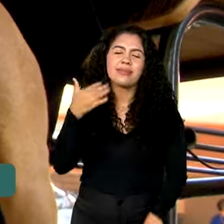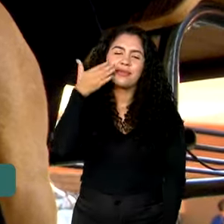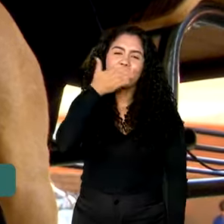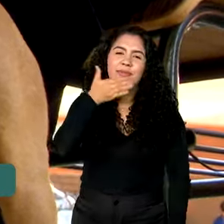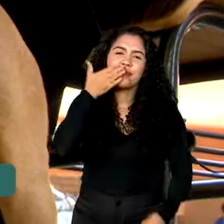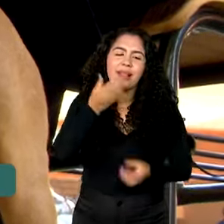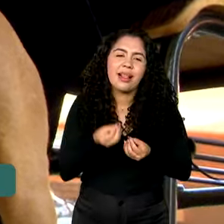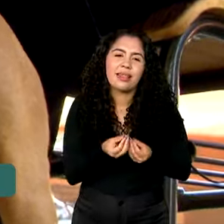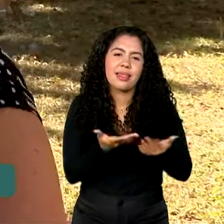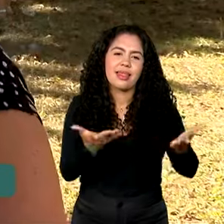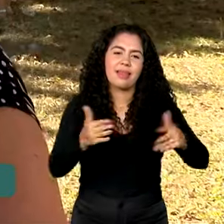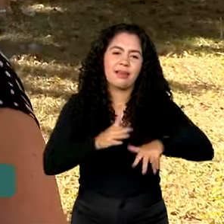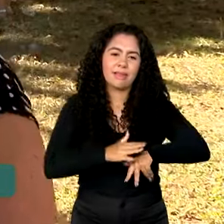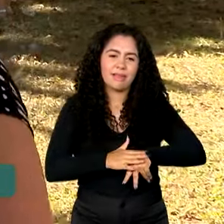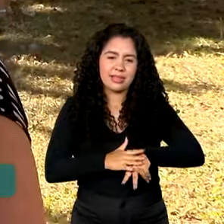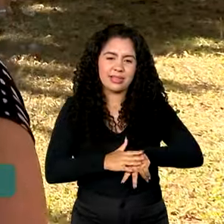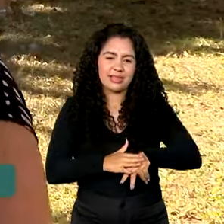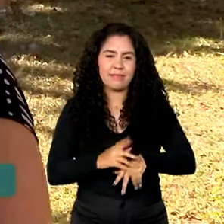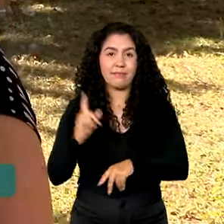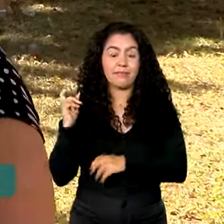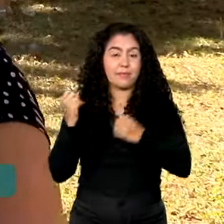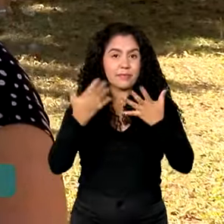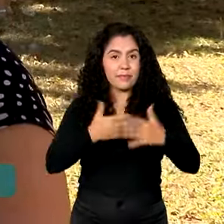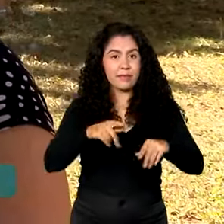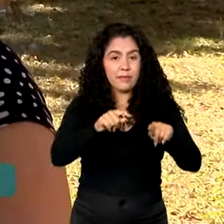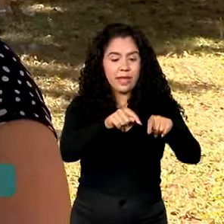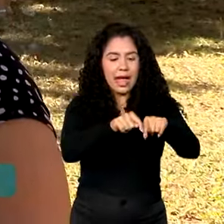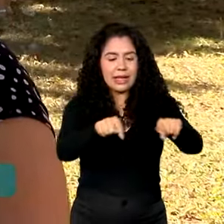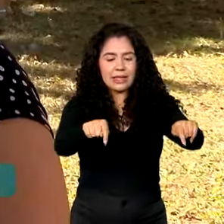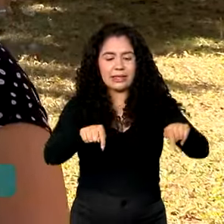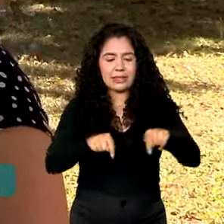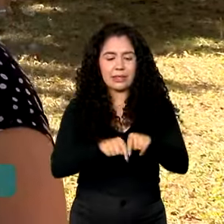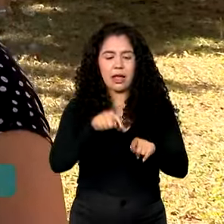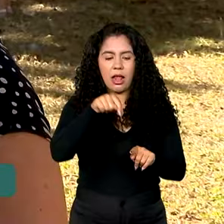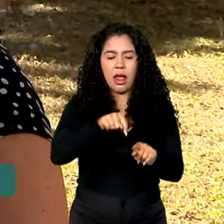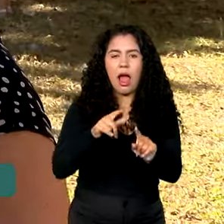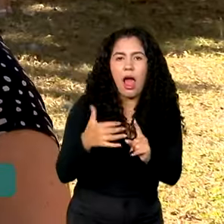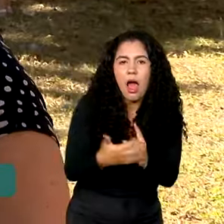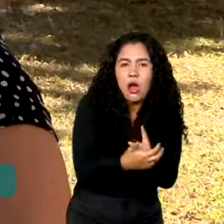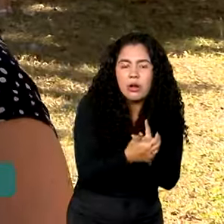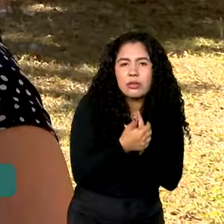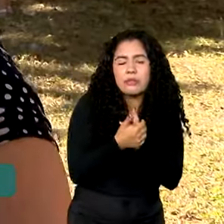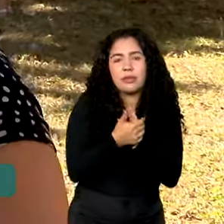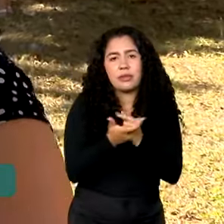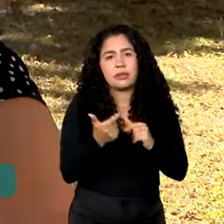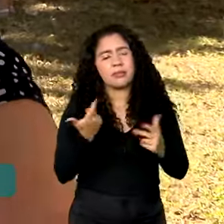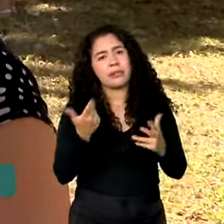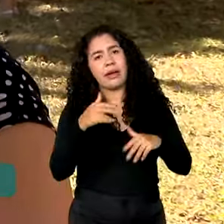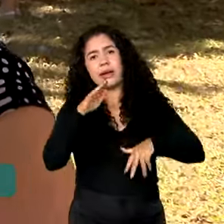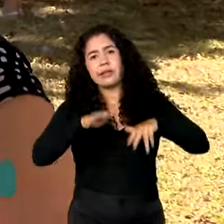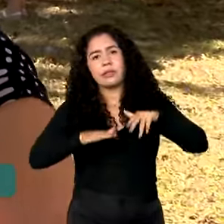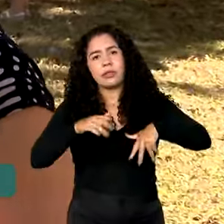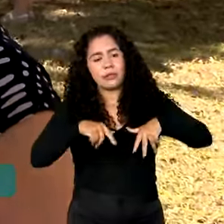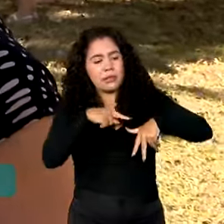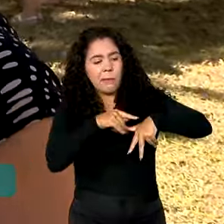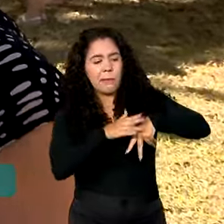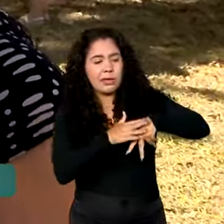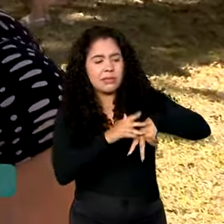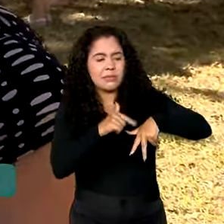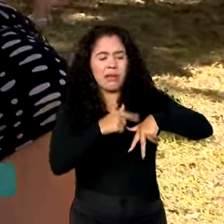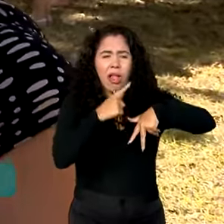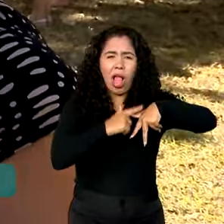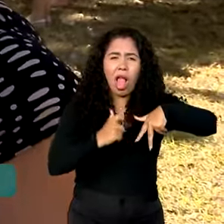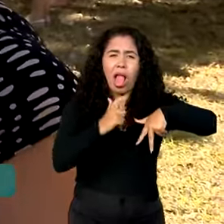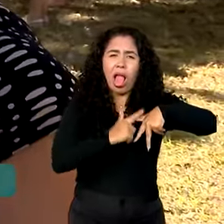aos pacientes. Na sala de acolhimento, muitas vezes o paciente ele está ali em sofrimento, chorando ali, se